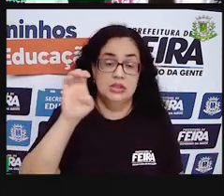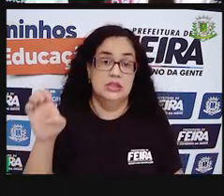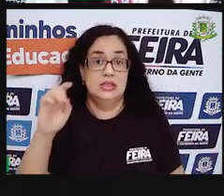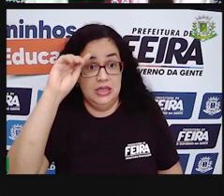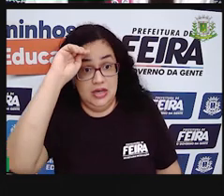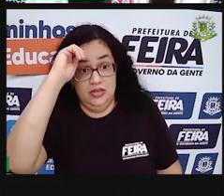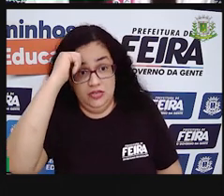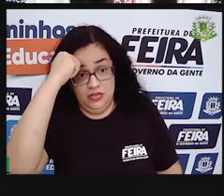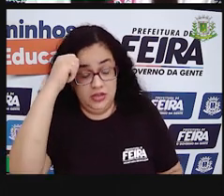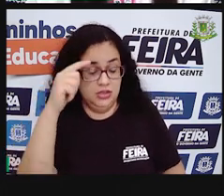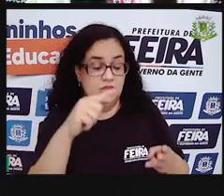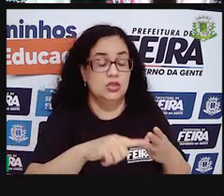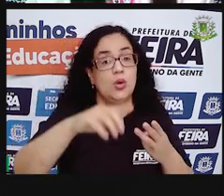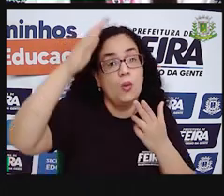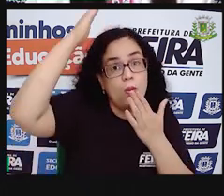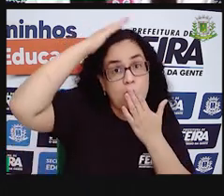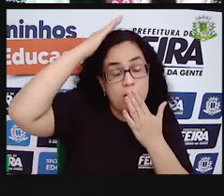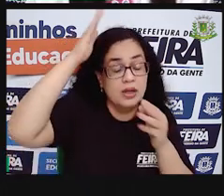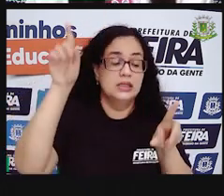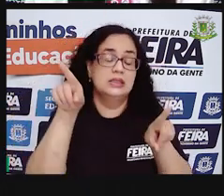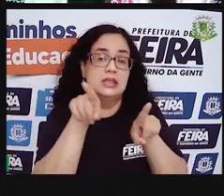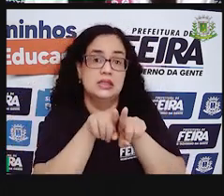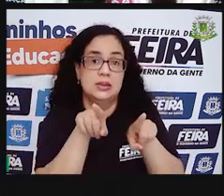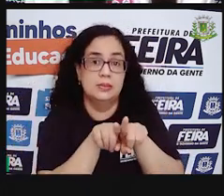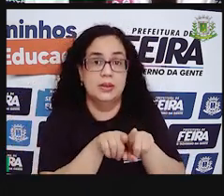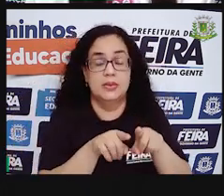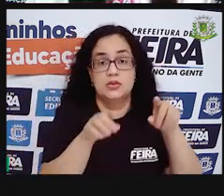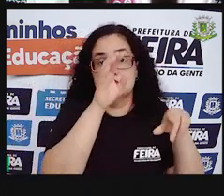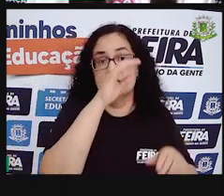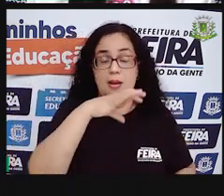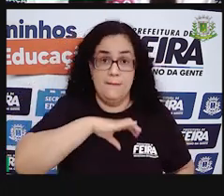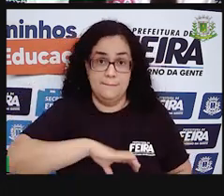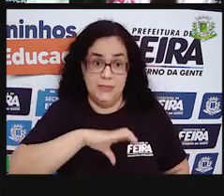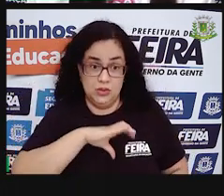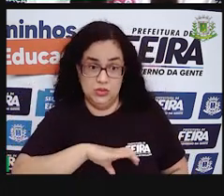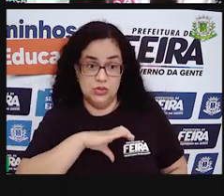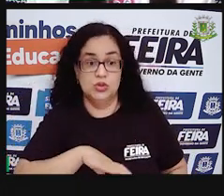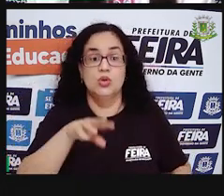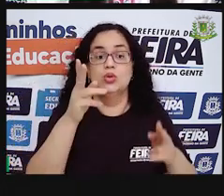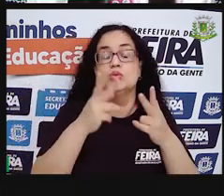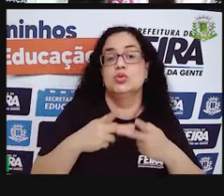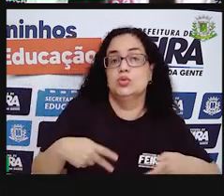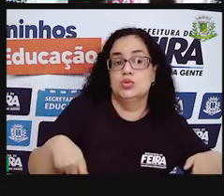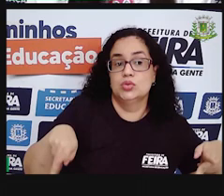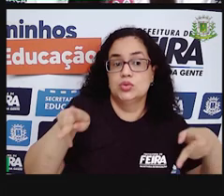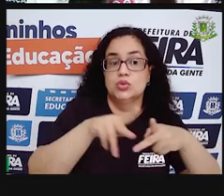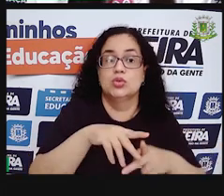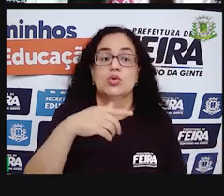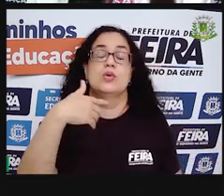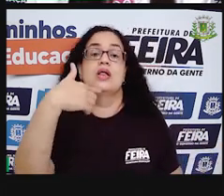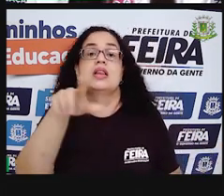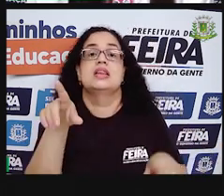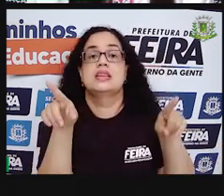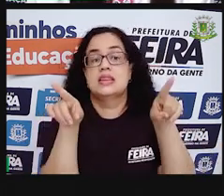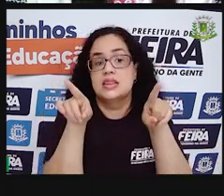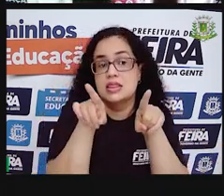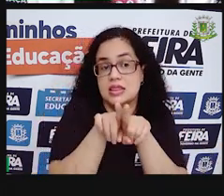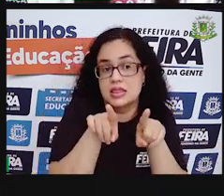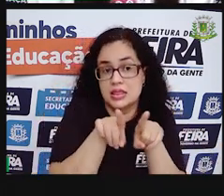africanas, indígenas e também pelos portugueses. Mas outros povos, né, outras etnias também deram as